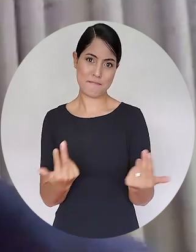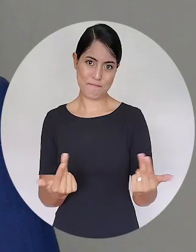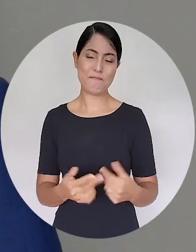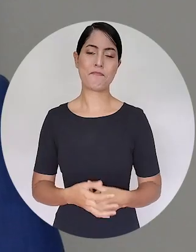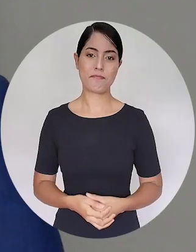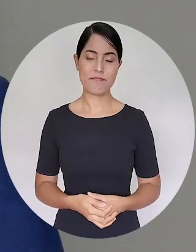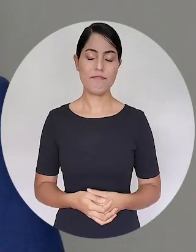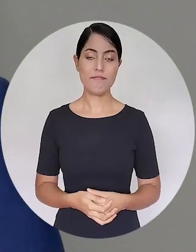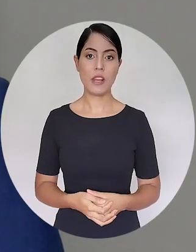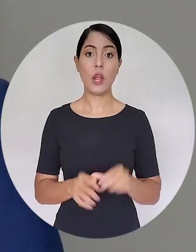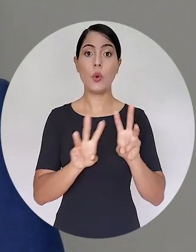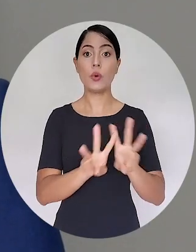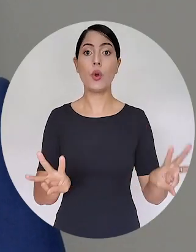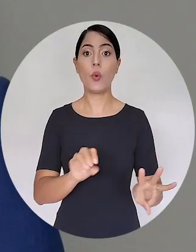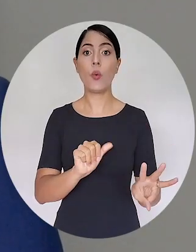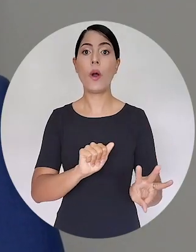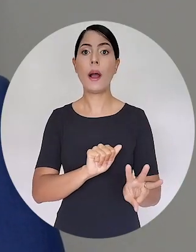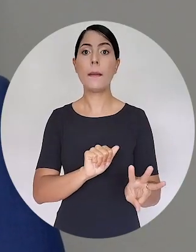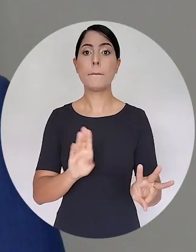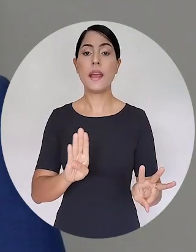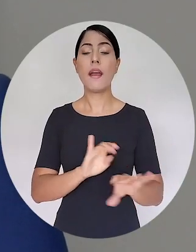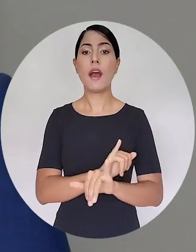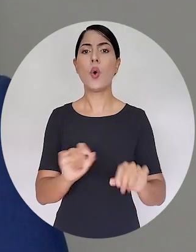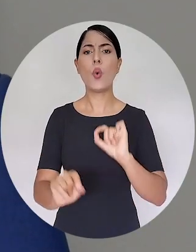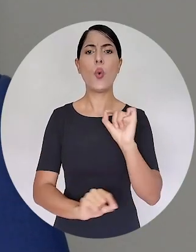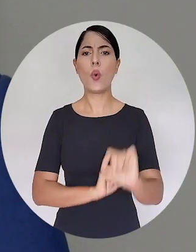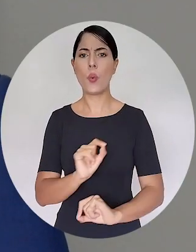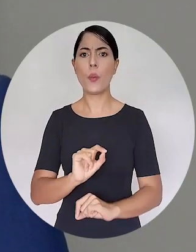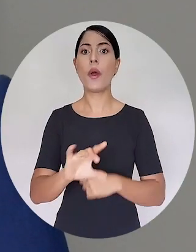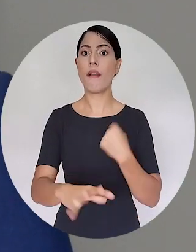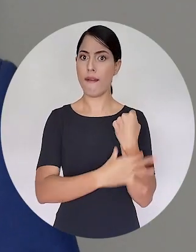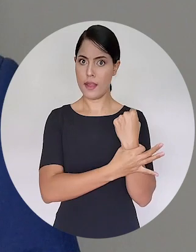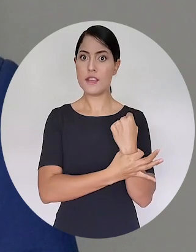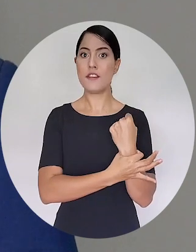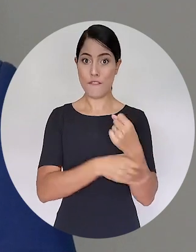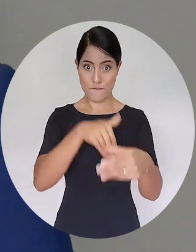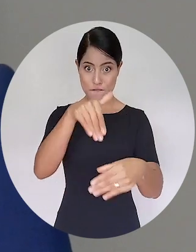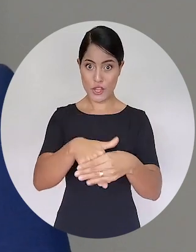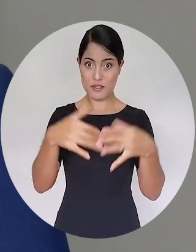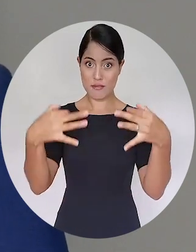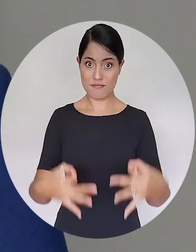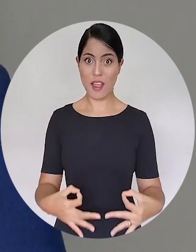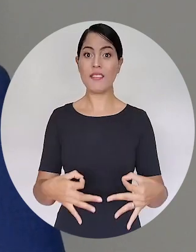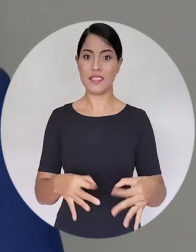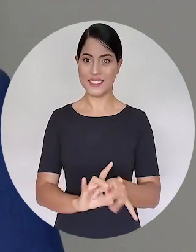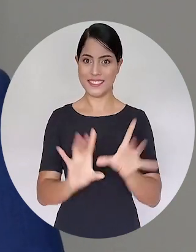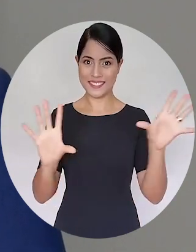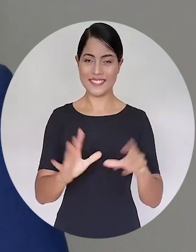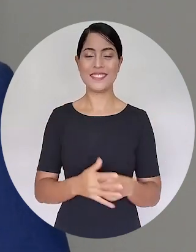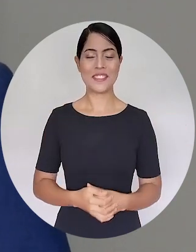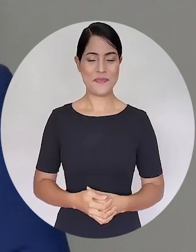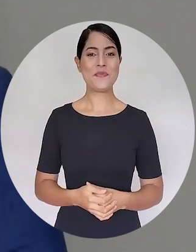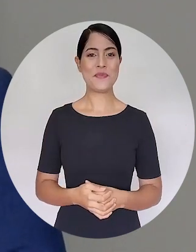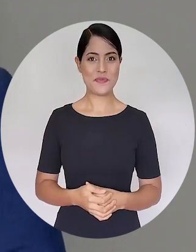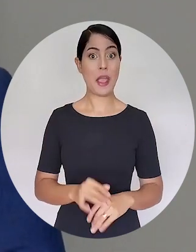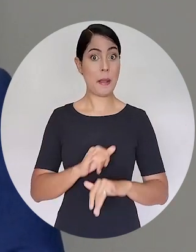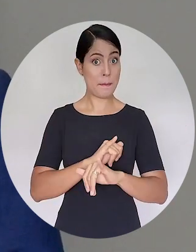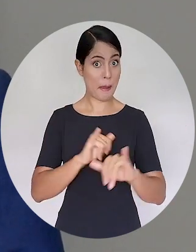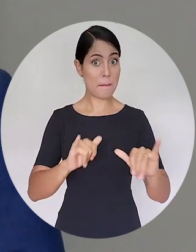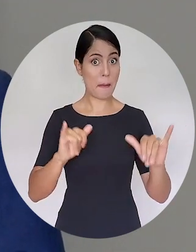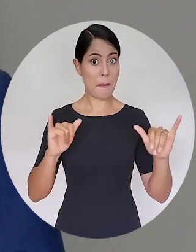vacinação. O site da OAB publicou nesta semana uma nota sobre a garantia das eleições honestas e livres. A